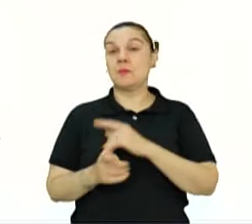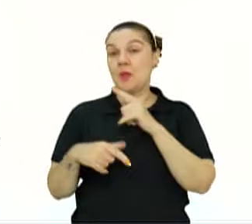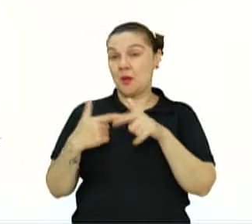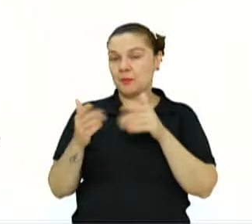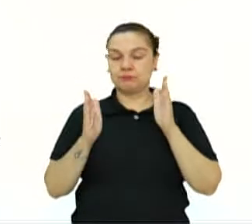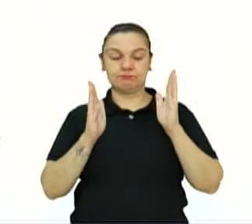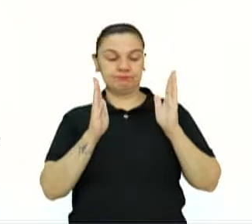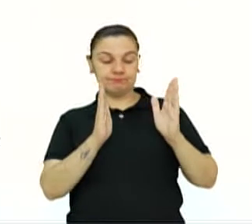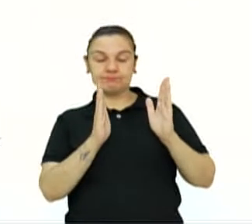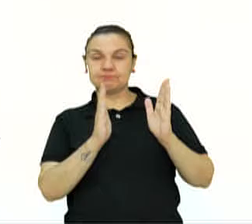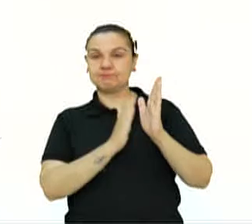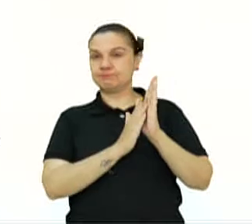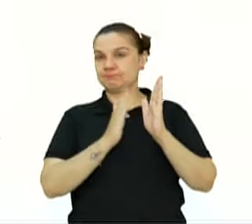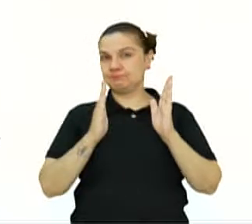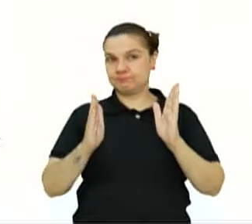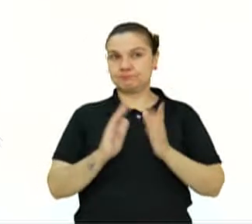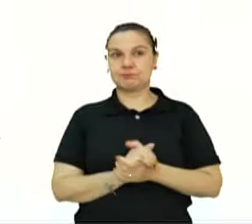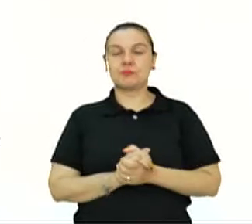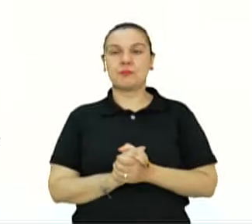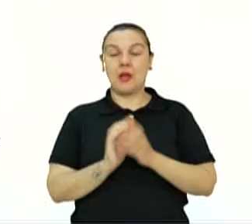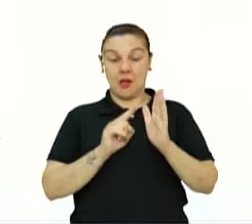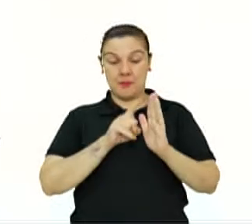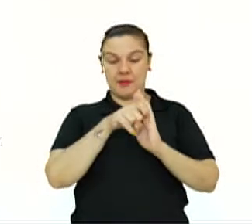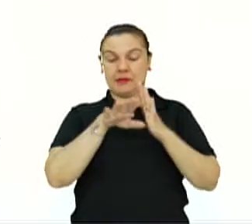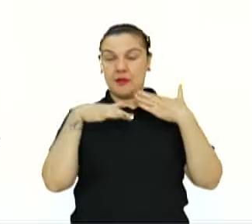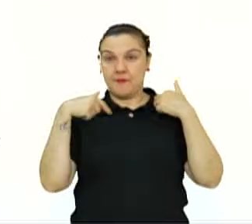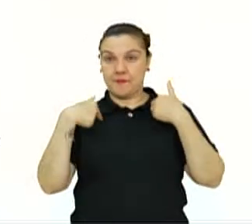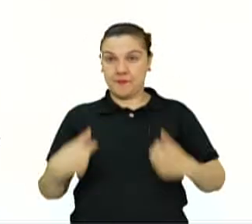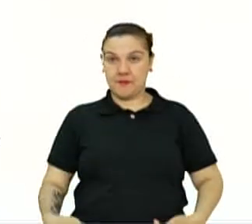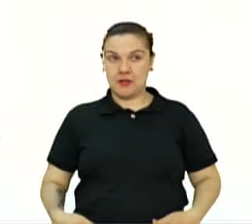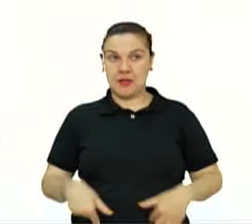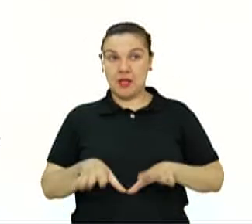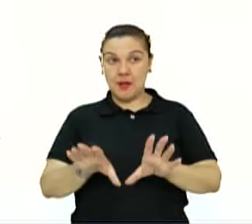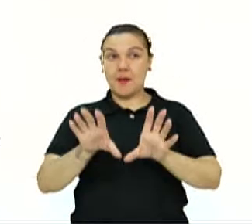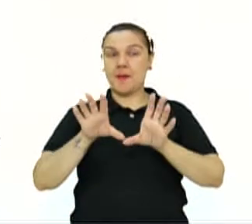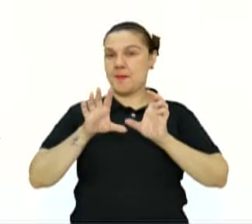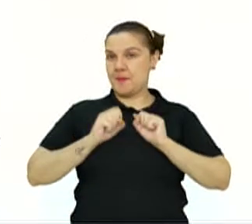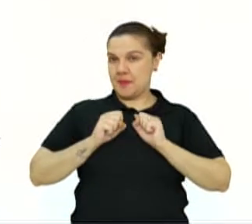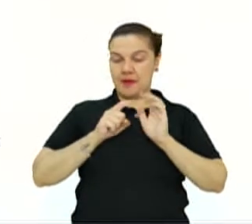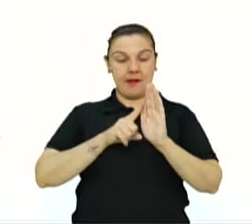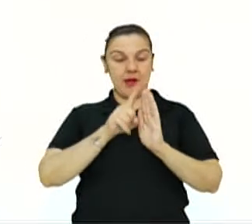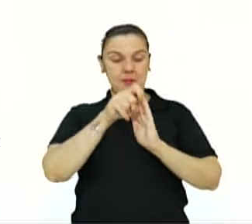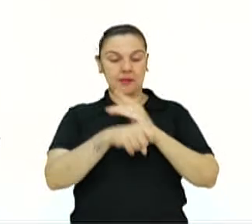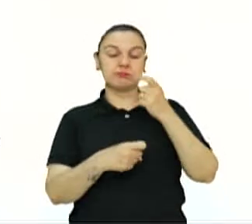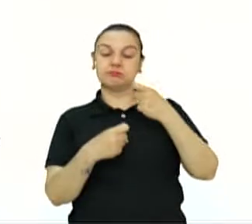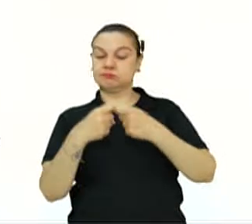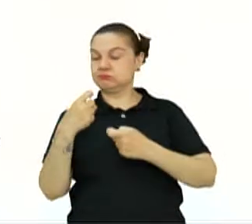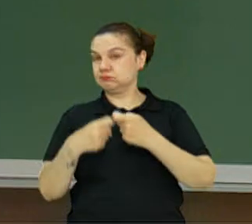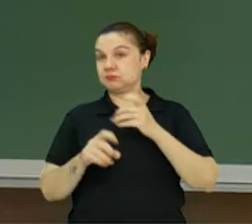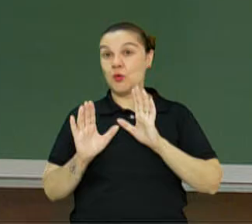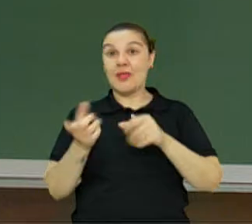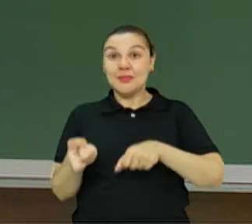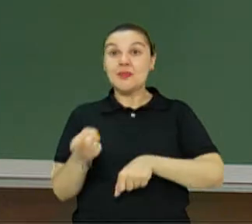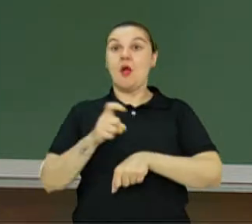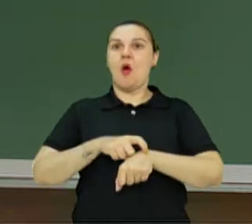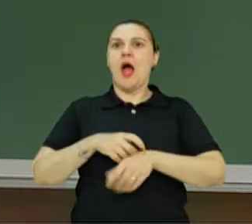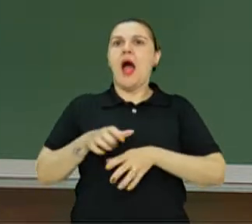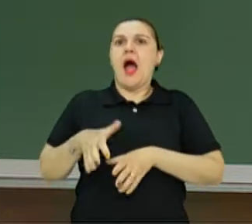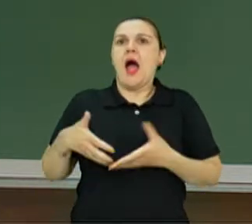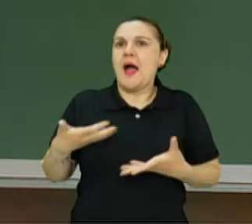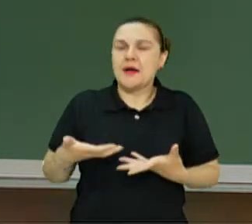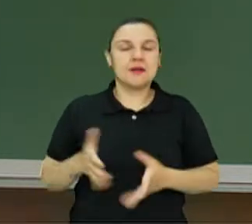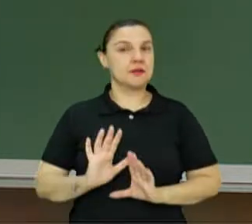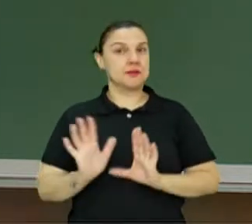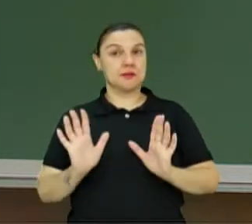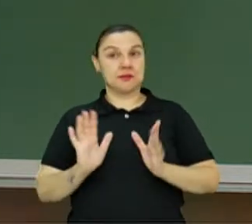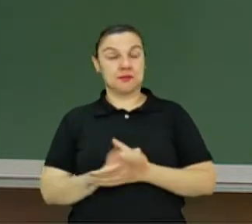aquele período de incubação, né, dessa bactéria. Quer dizer, a pessoa pega a bactéria na relação, não é já imediatamente que ela vai